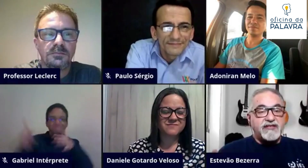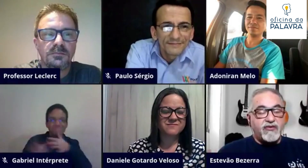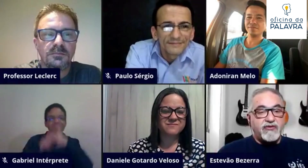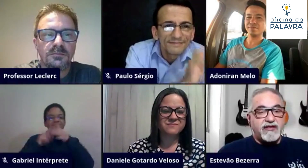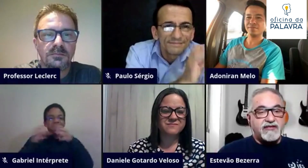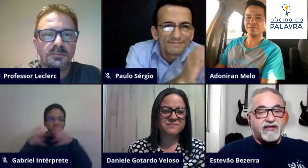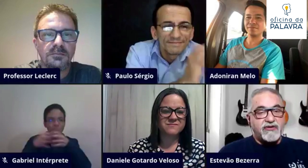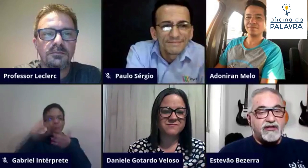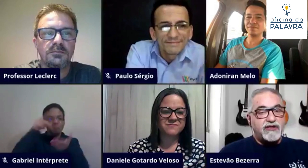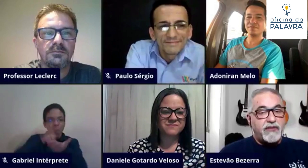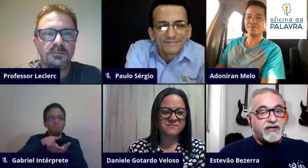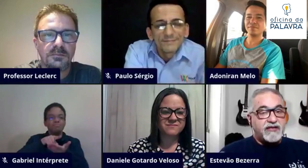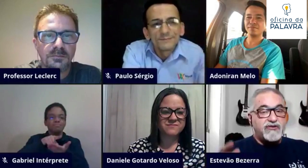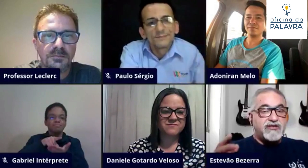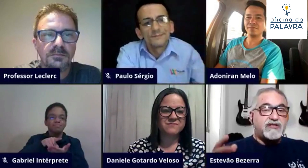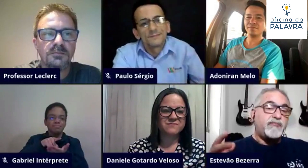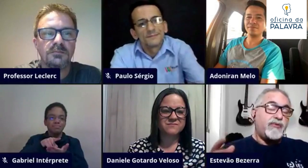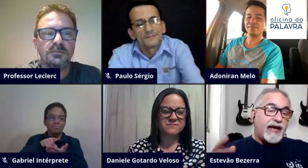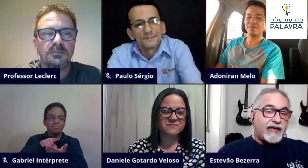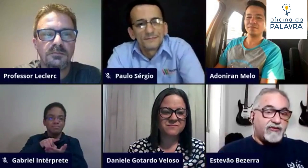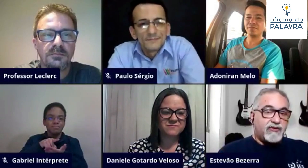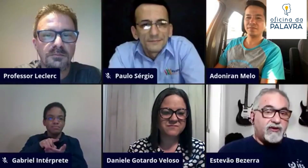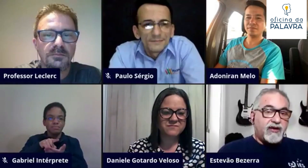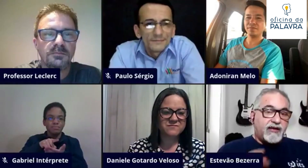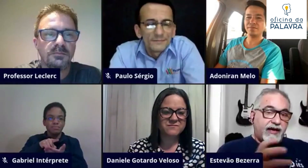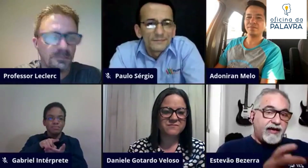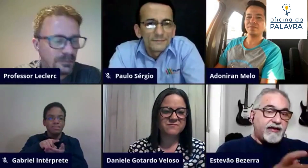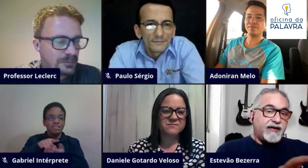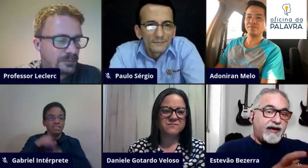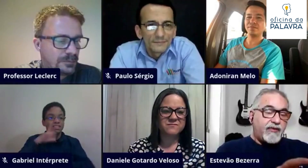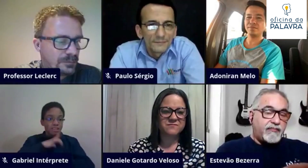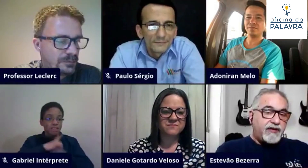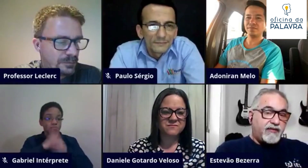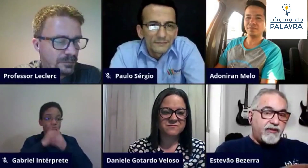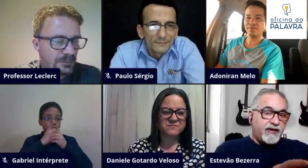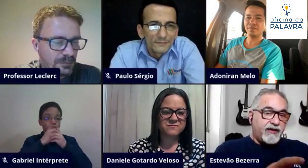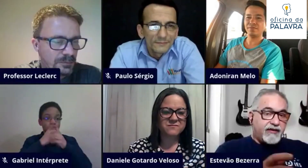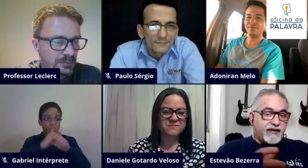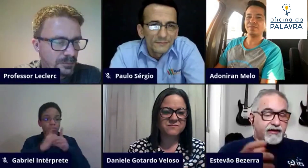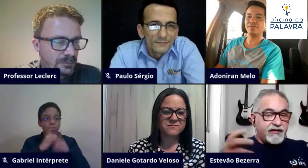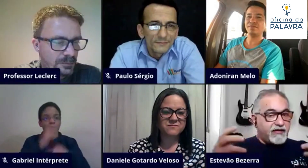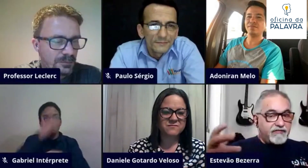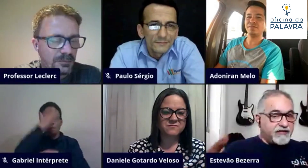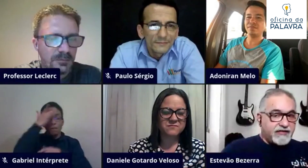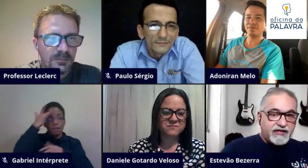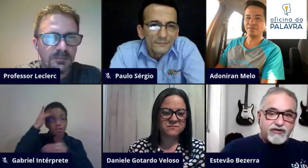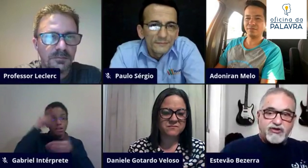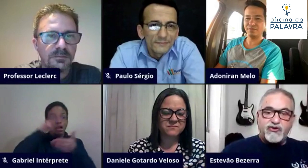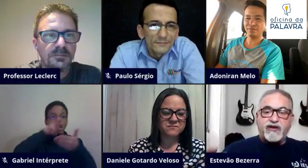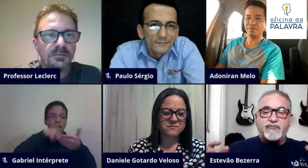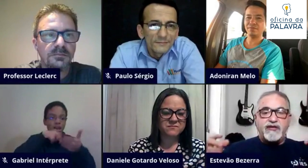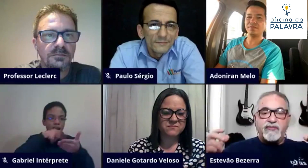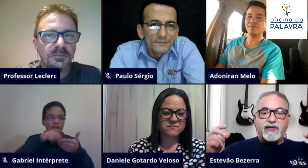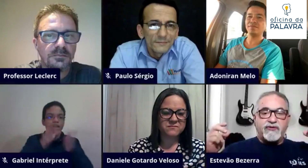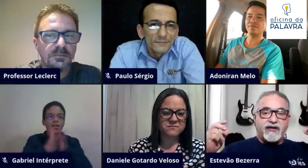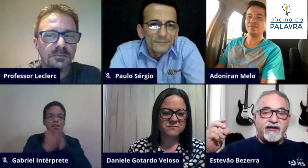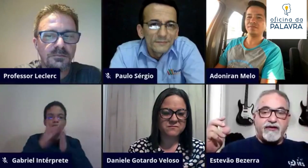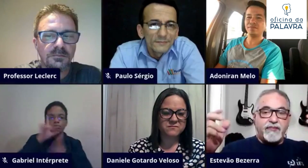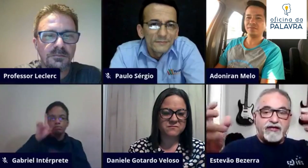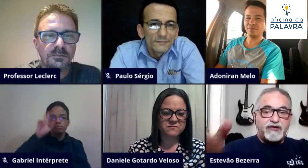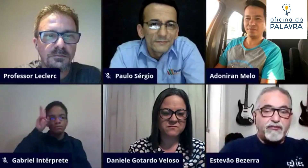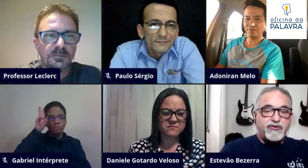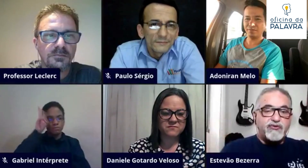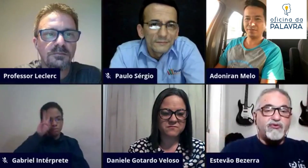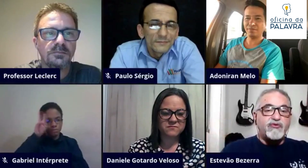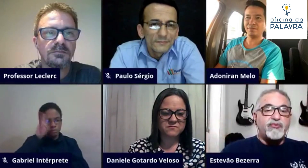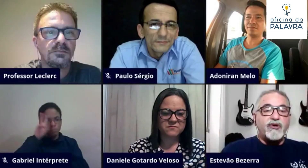isso precisa acontecer. Quando a gente pensa no discipulado daquele que leu a Bíblia, daquele que teve acesso à história bíblica, ou daquele